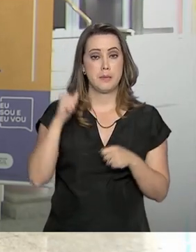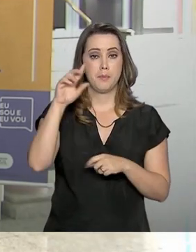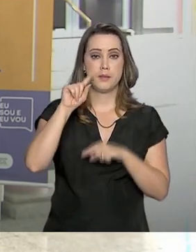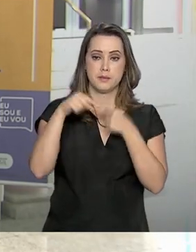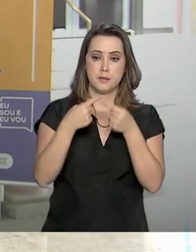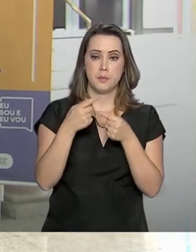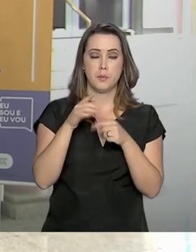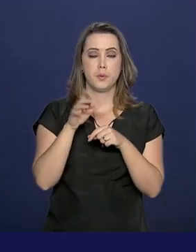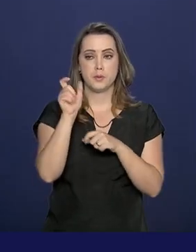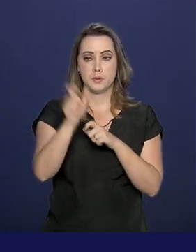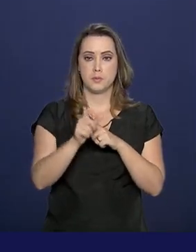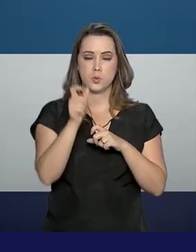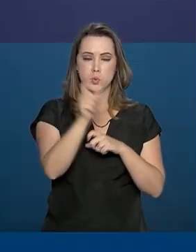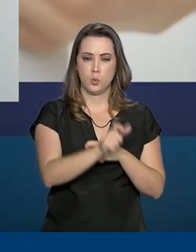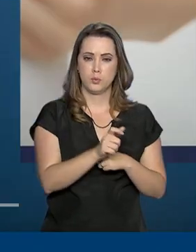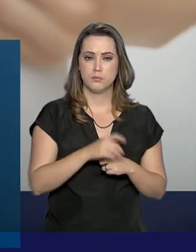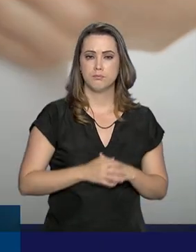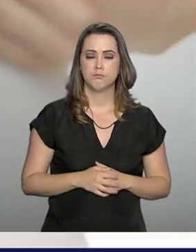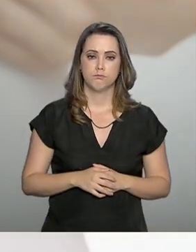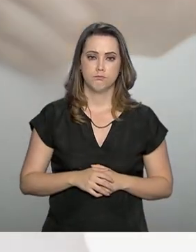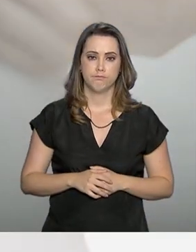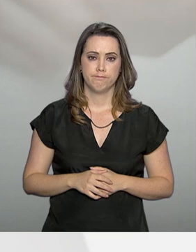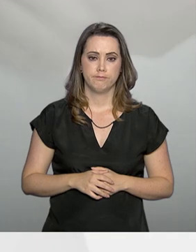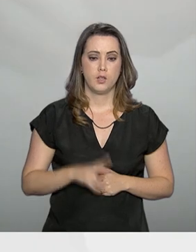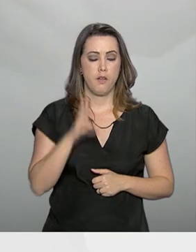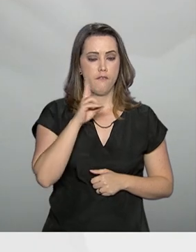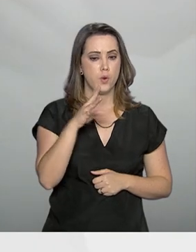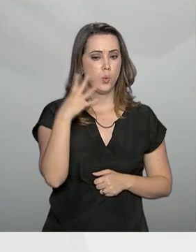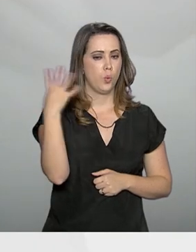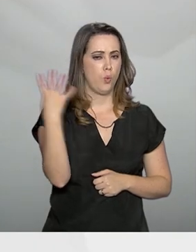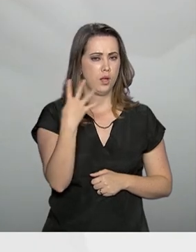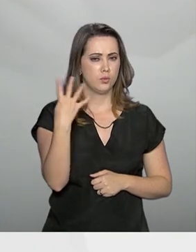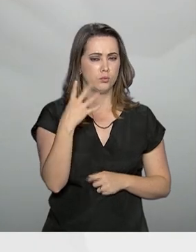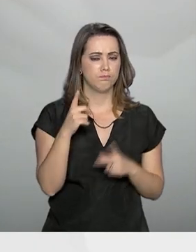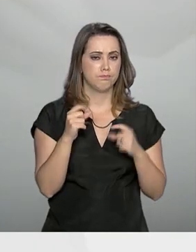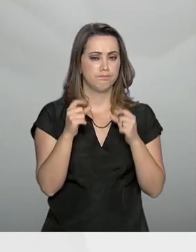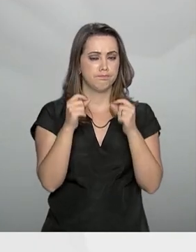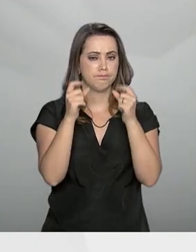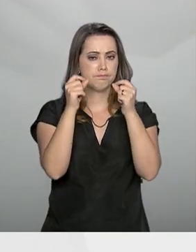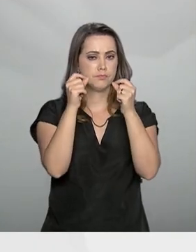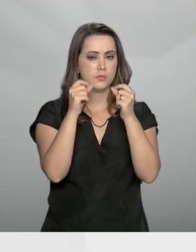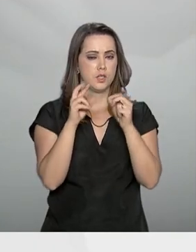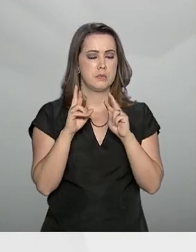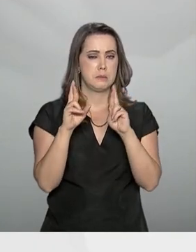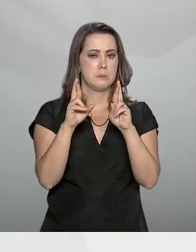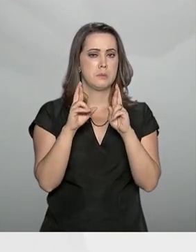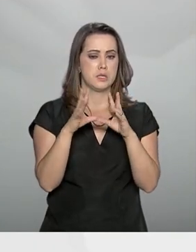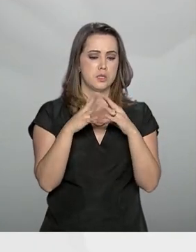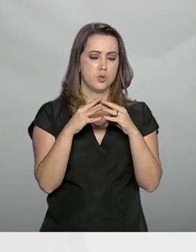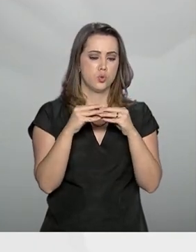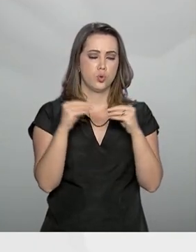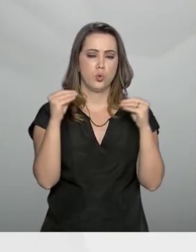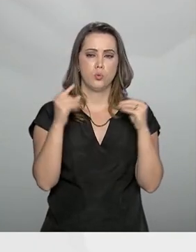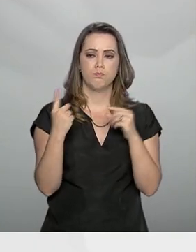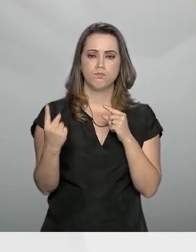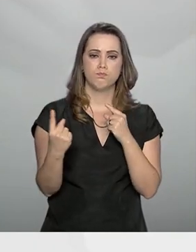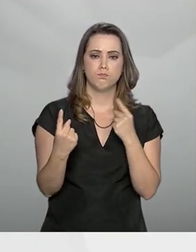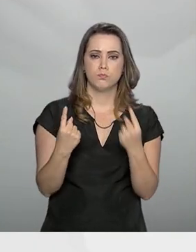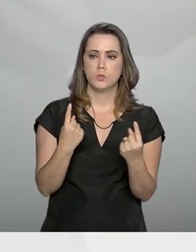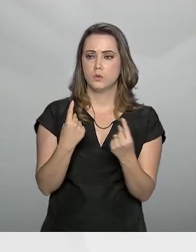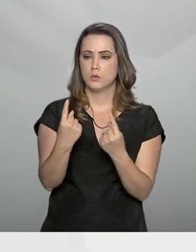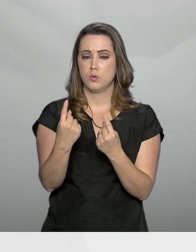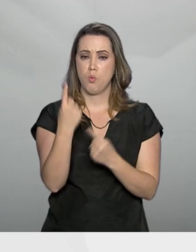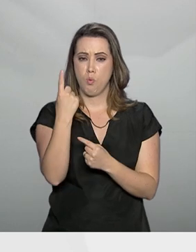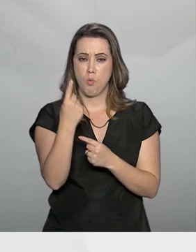desses pacientes. O levantamento analisou 4 tipos de câncer e apontou a expectativa de cura em cada um. No